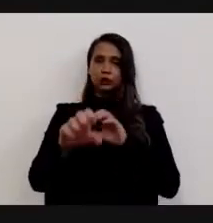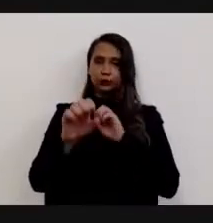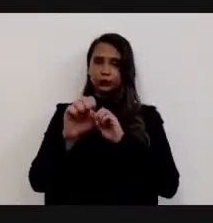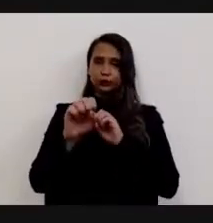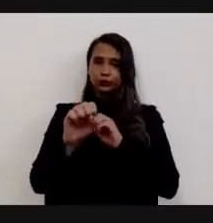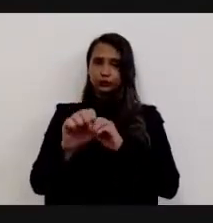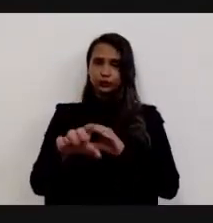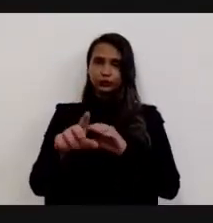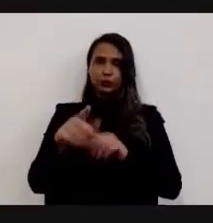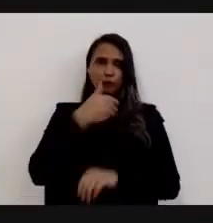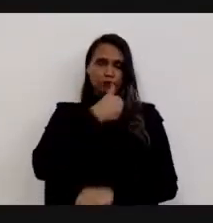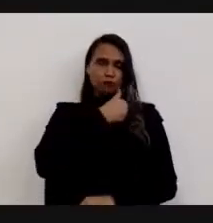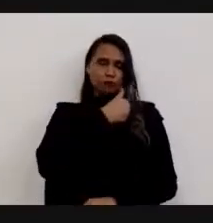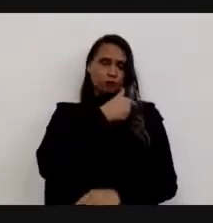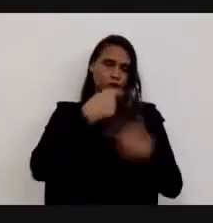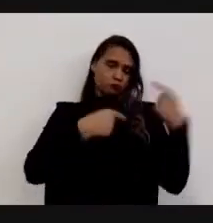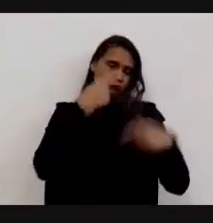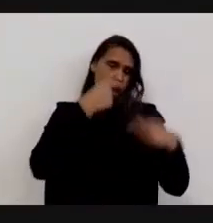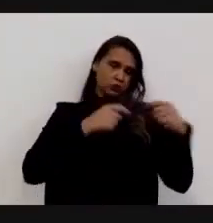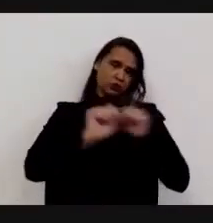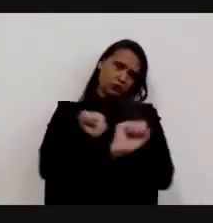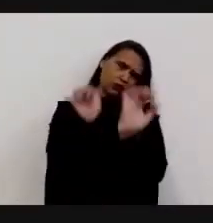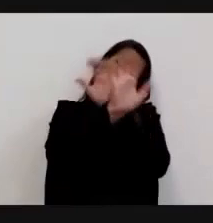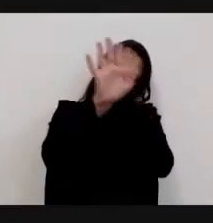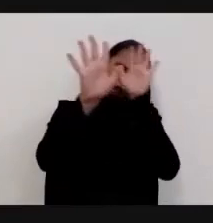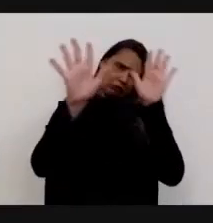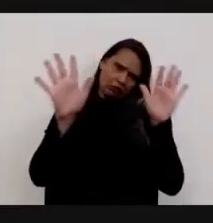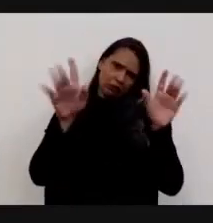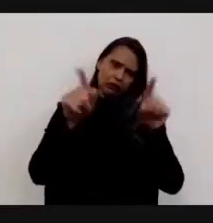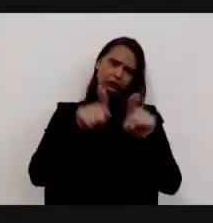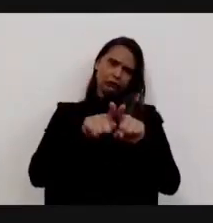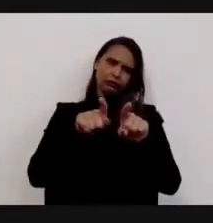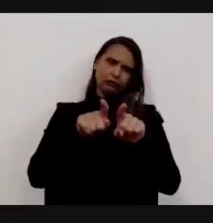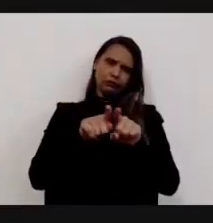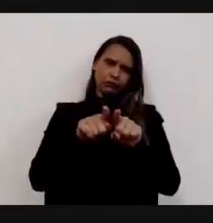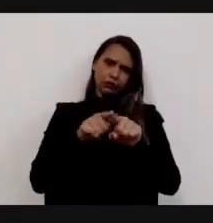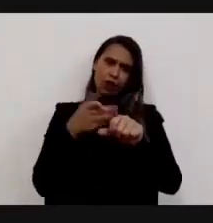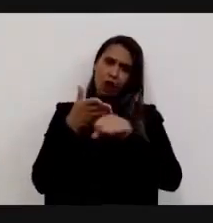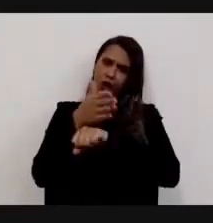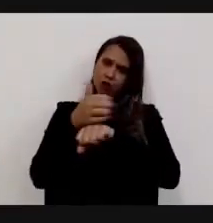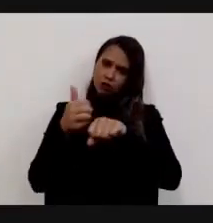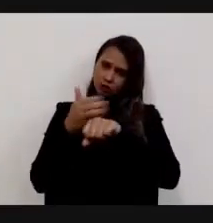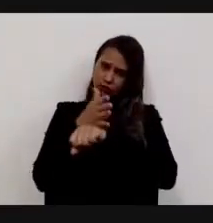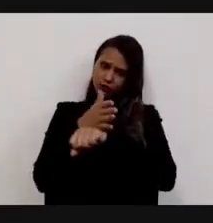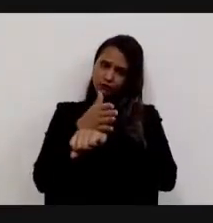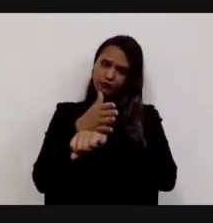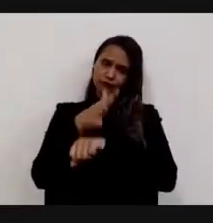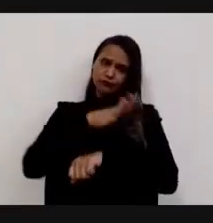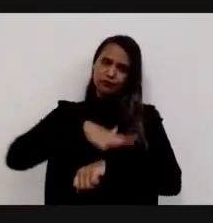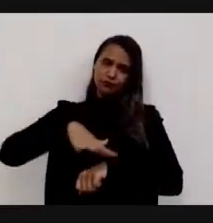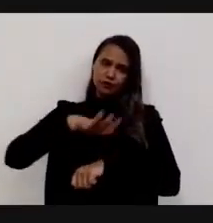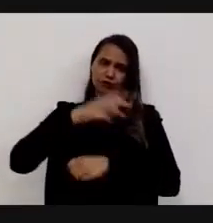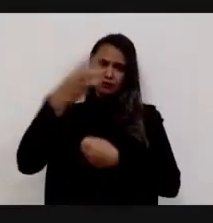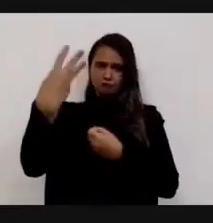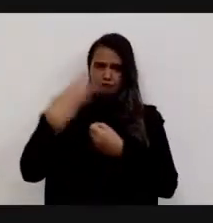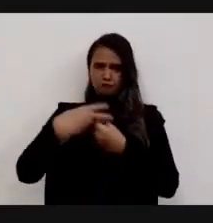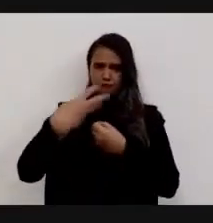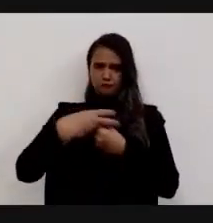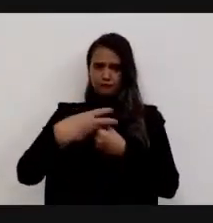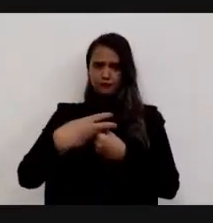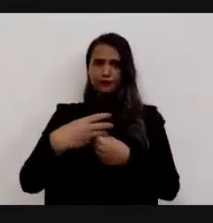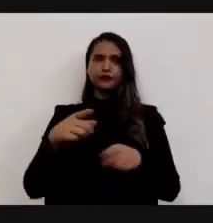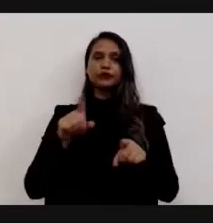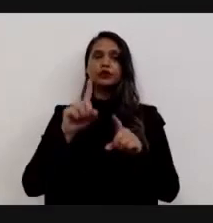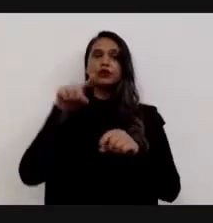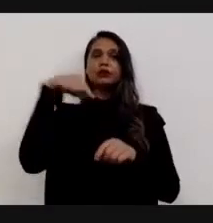e acessível no Poder Legislativo Municipal. E a gente encerra, então, essa sequência de exposições com o